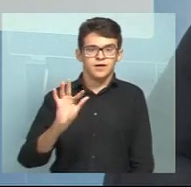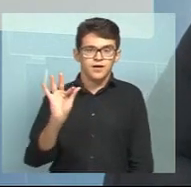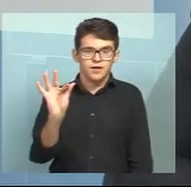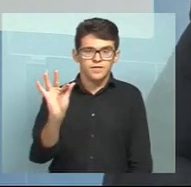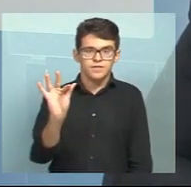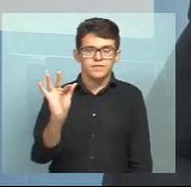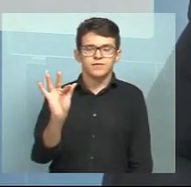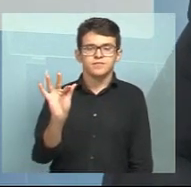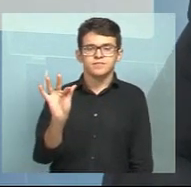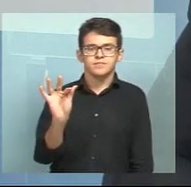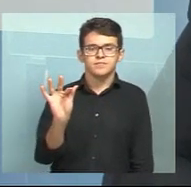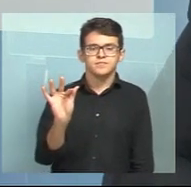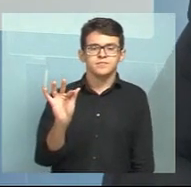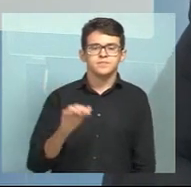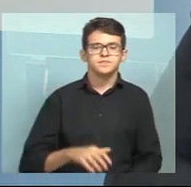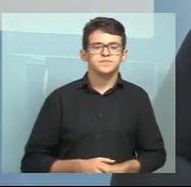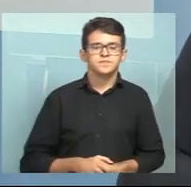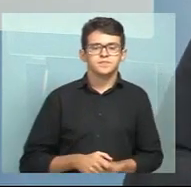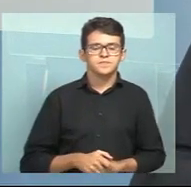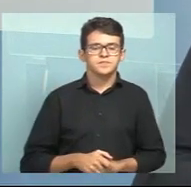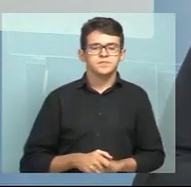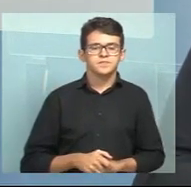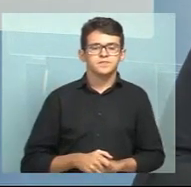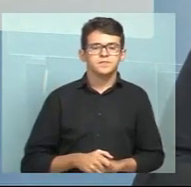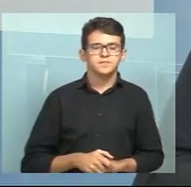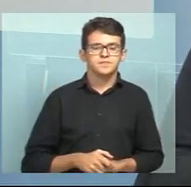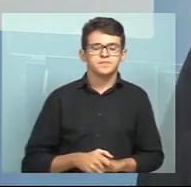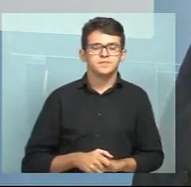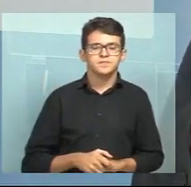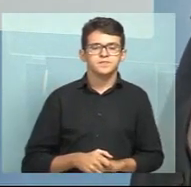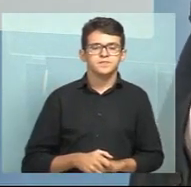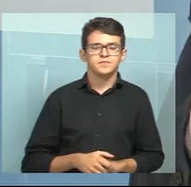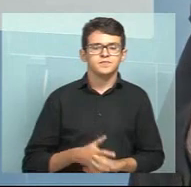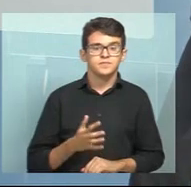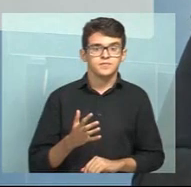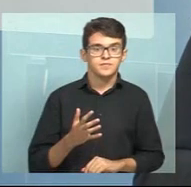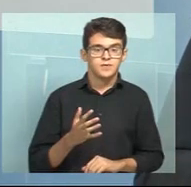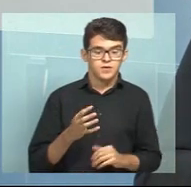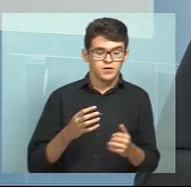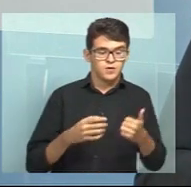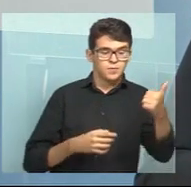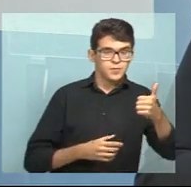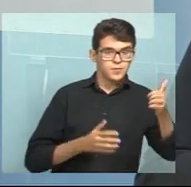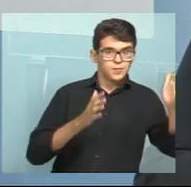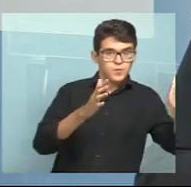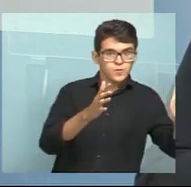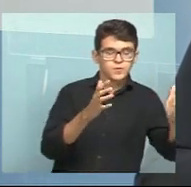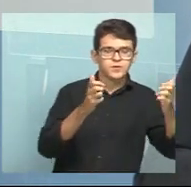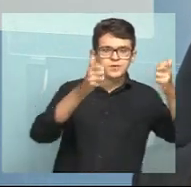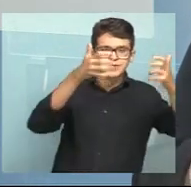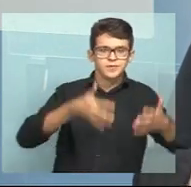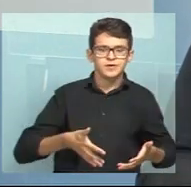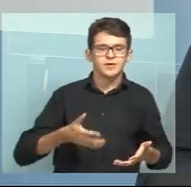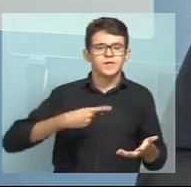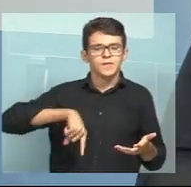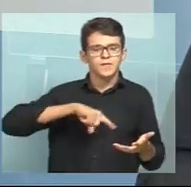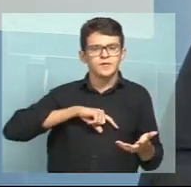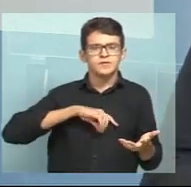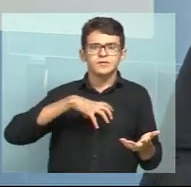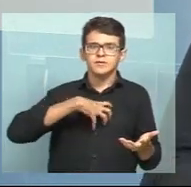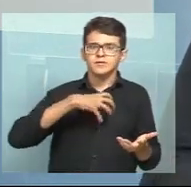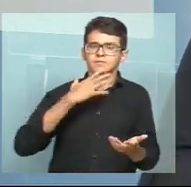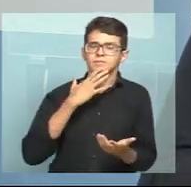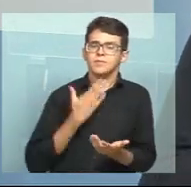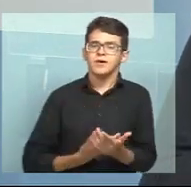sua TV Assembleia 61.4, também aberta e digital. Eu disse no bloco passado que todos nós estamos meio atônitos,